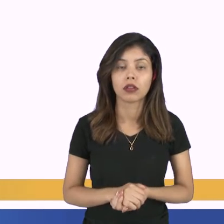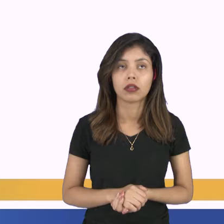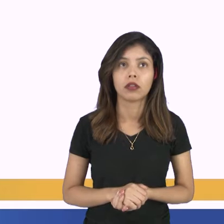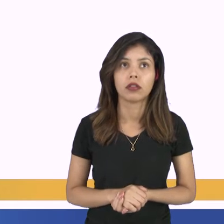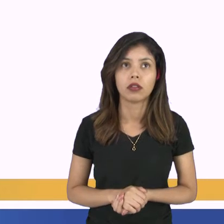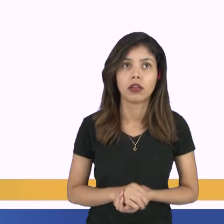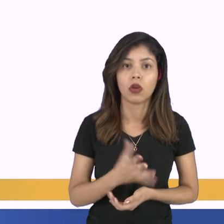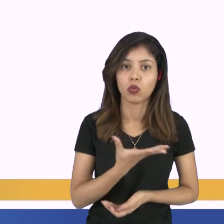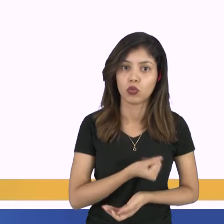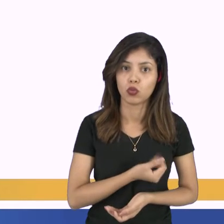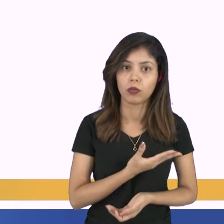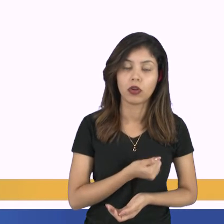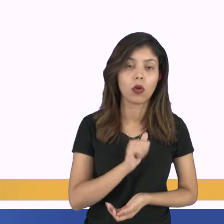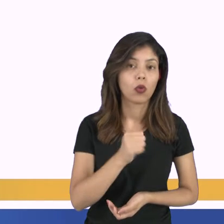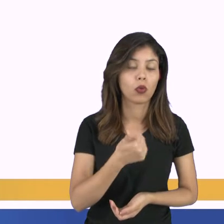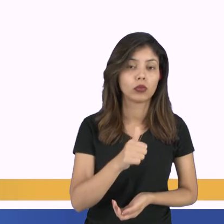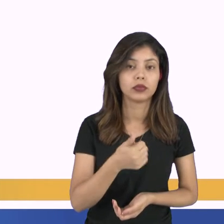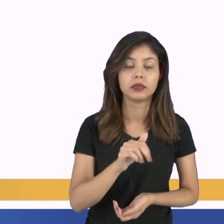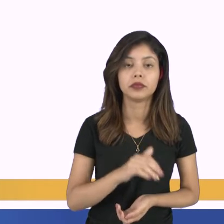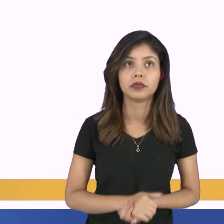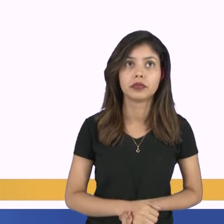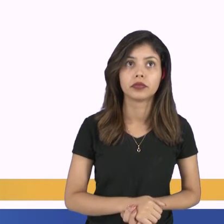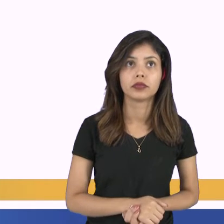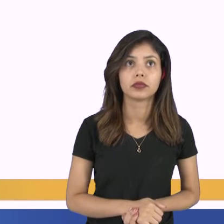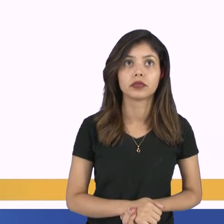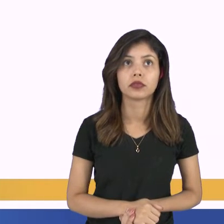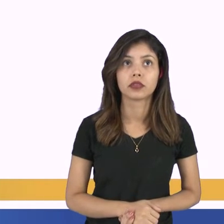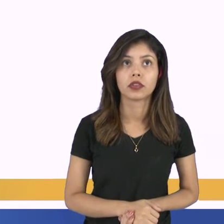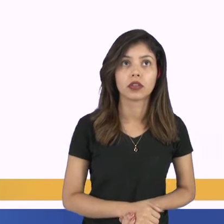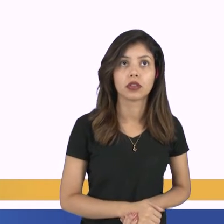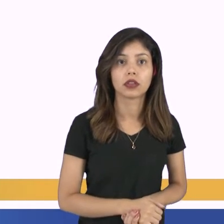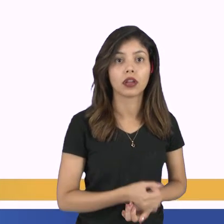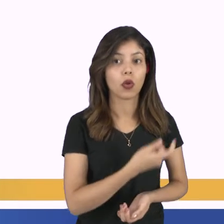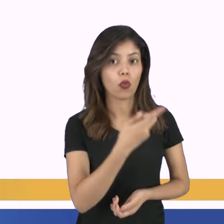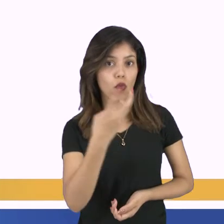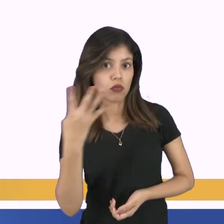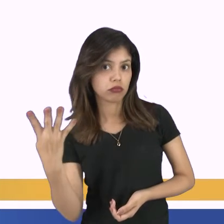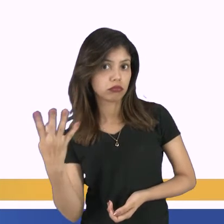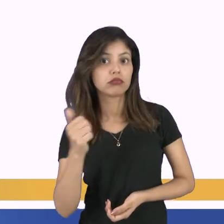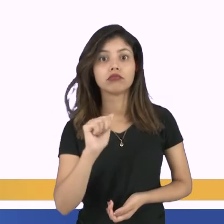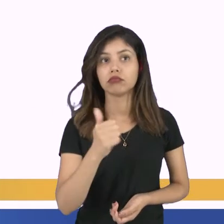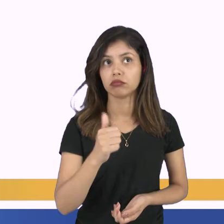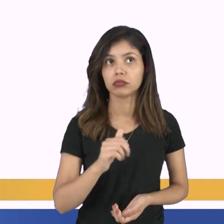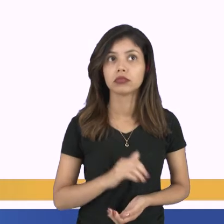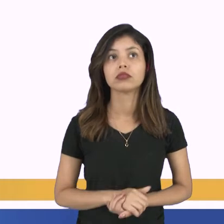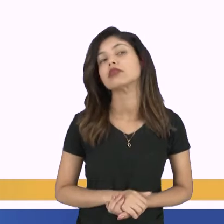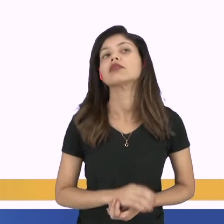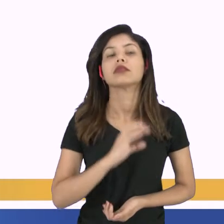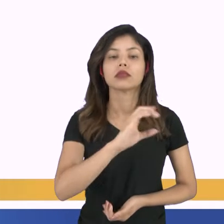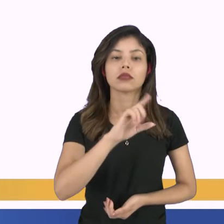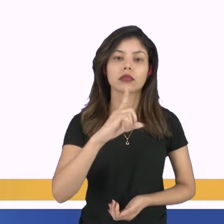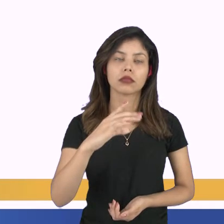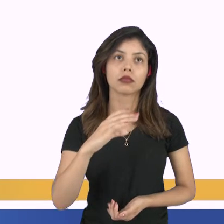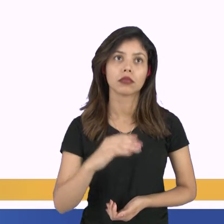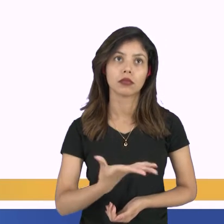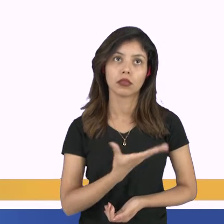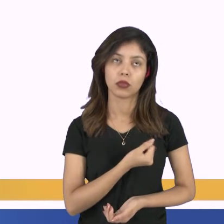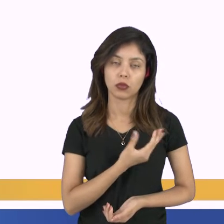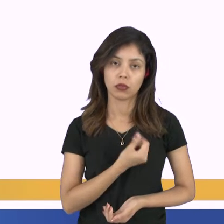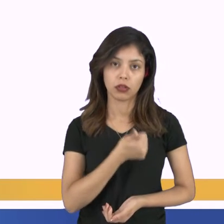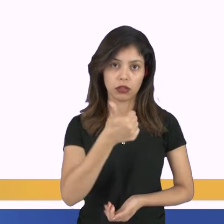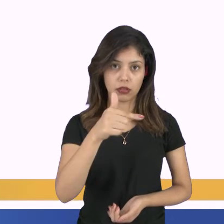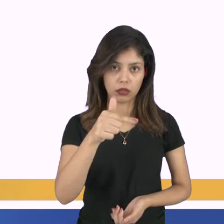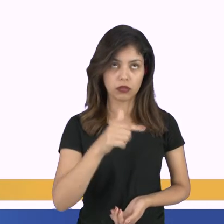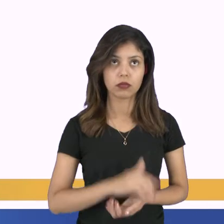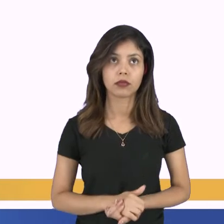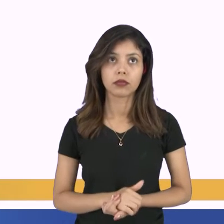sódio, número atômico igual a 11, então 11 elétrons distribuídos. Temos aqui o cloro, número atômico